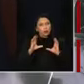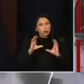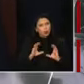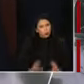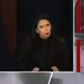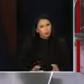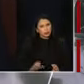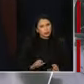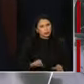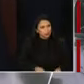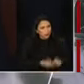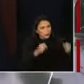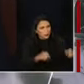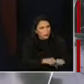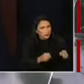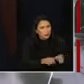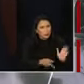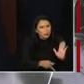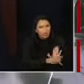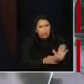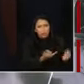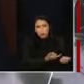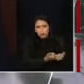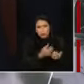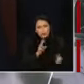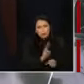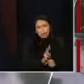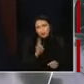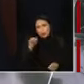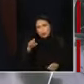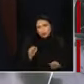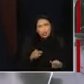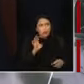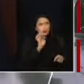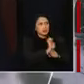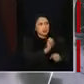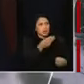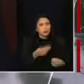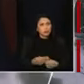tombado de propriedade pública, seja da União, de um Estado ou de um município,